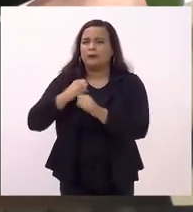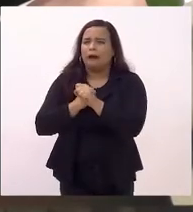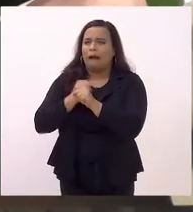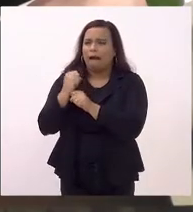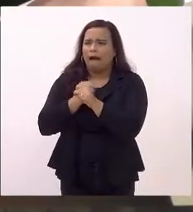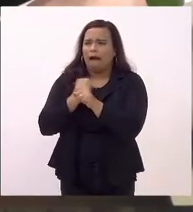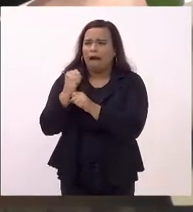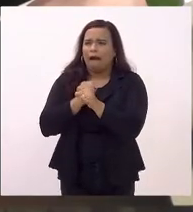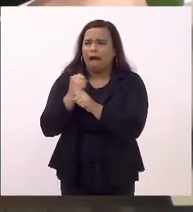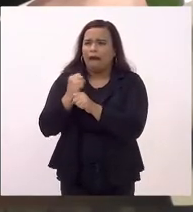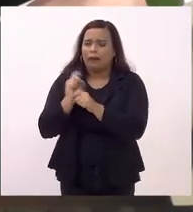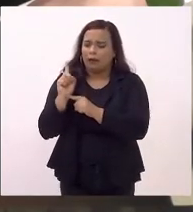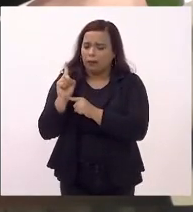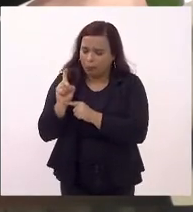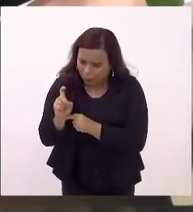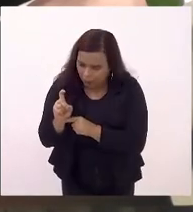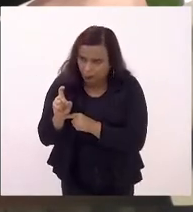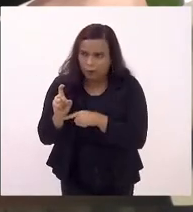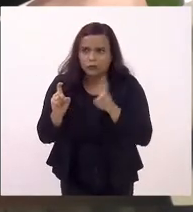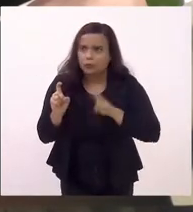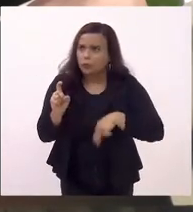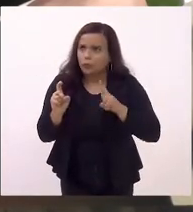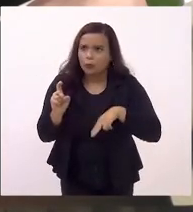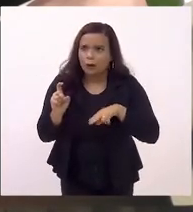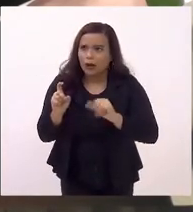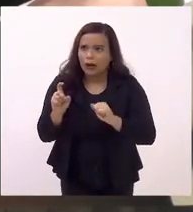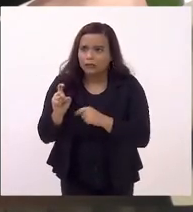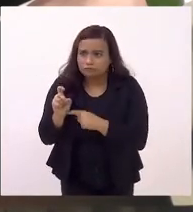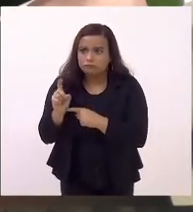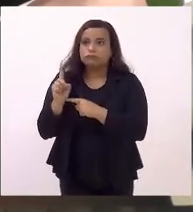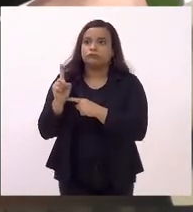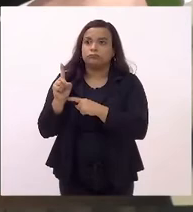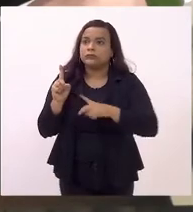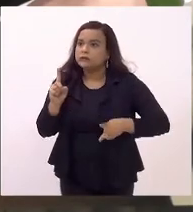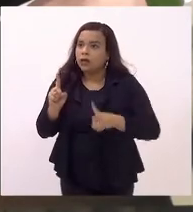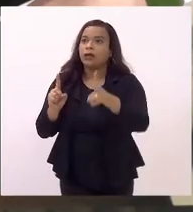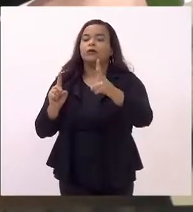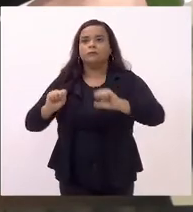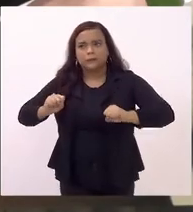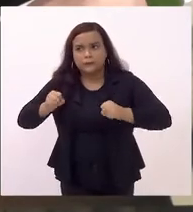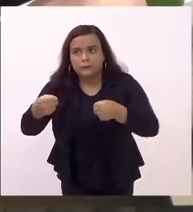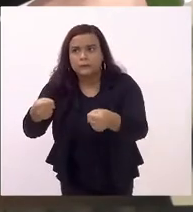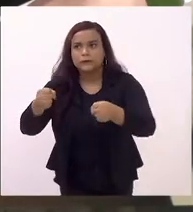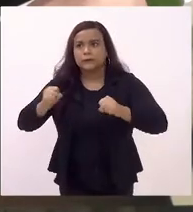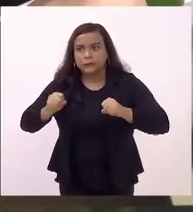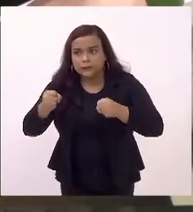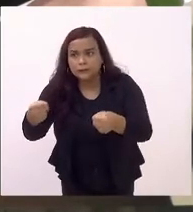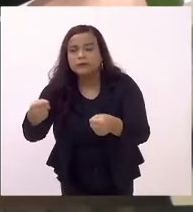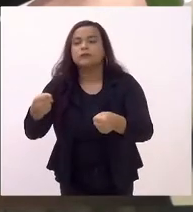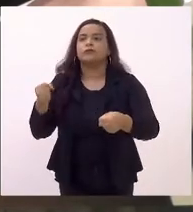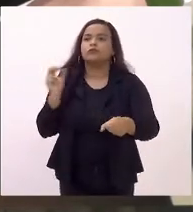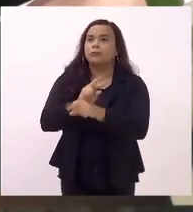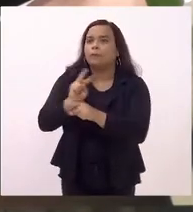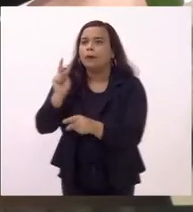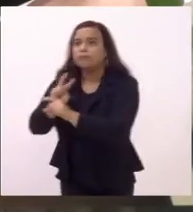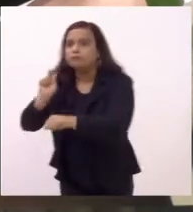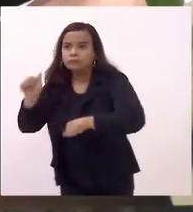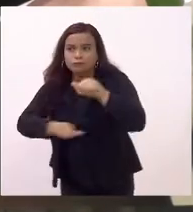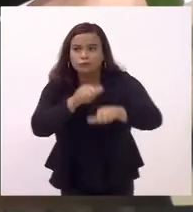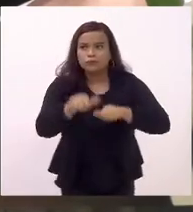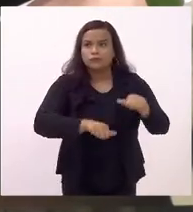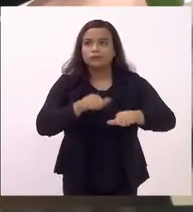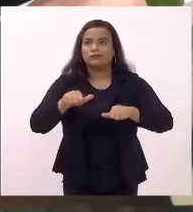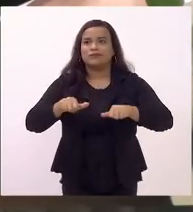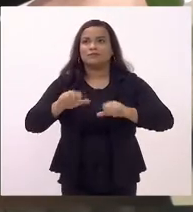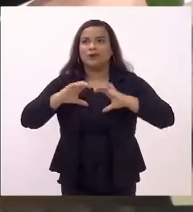se enverga, você que traz para a gente essa esperança de modificar o